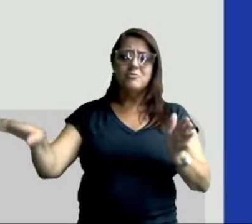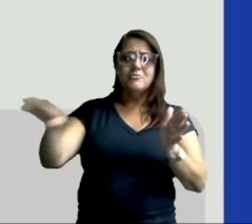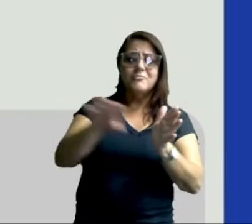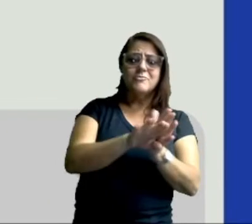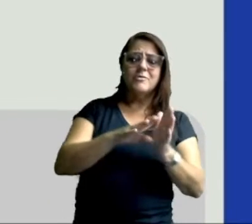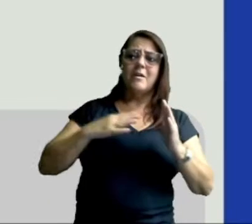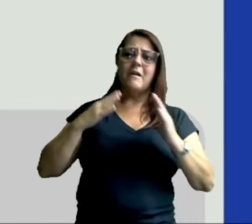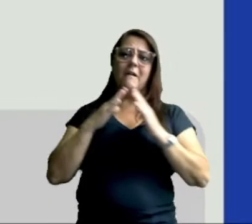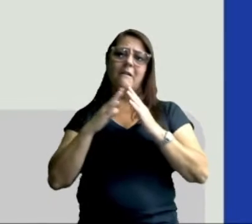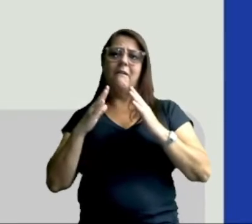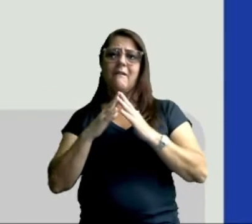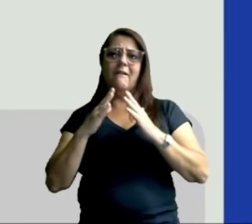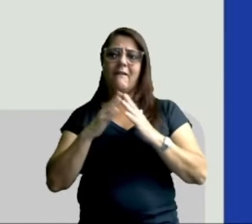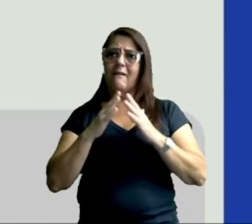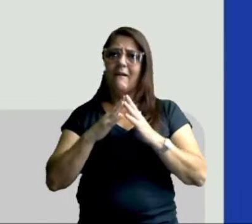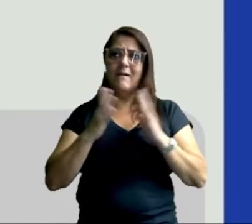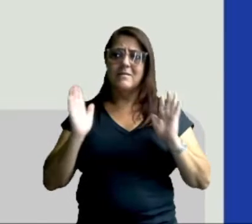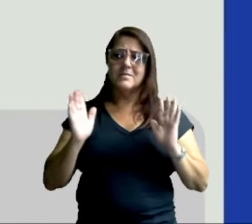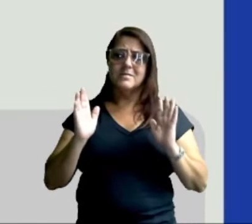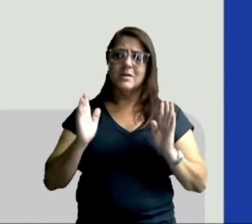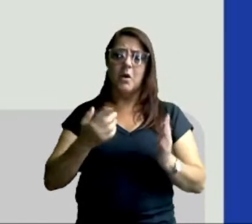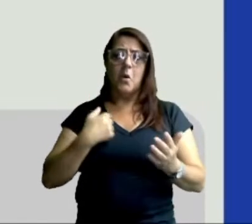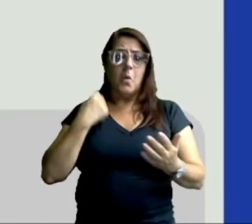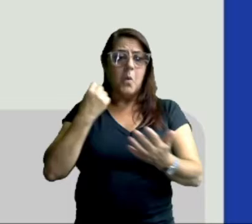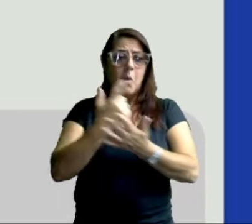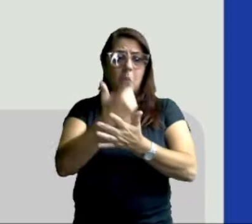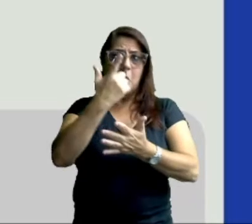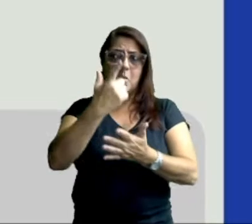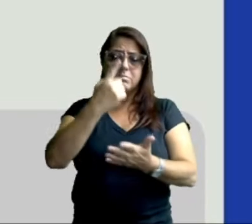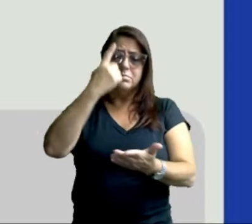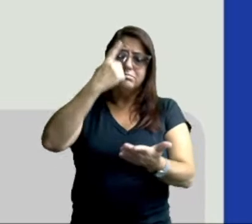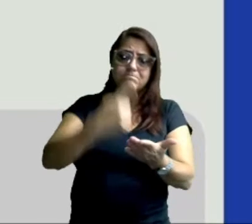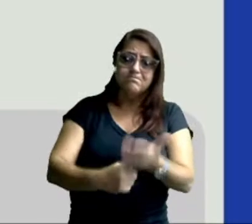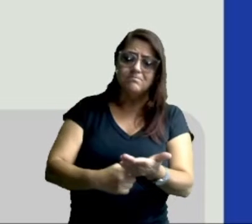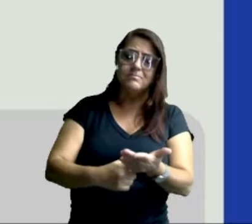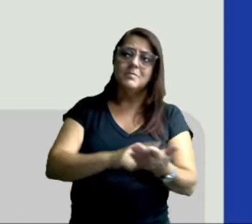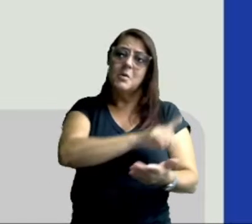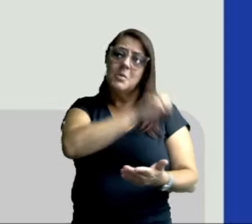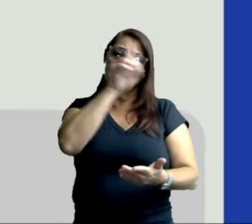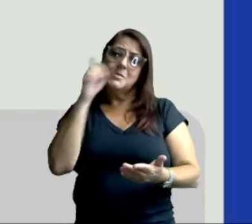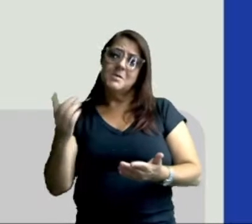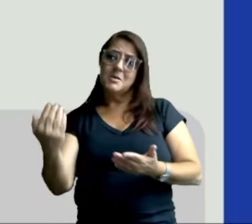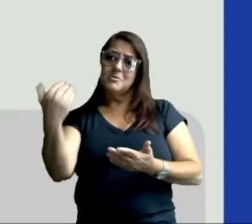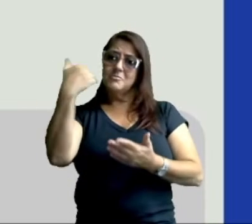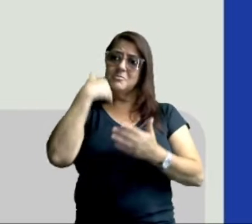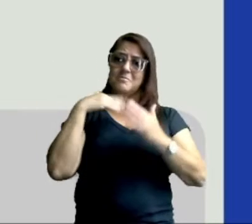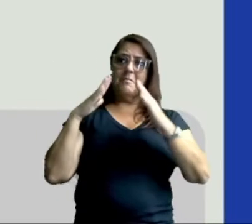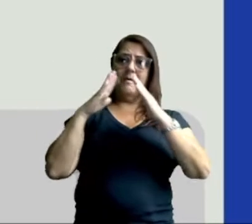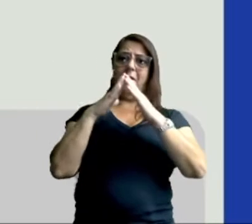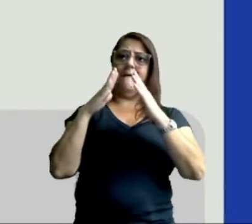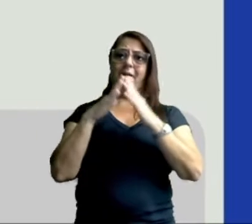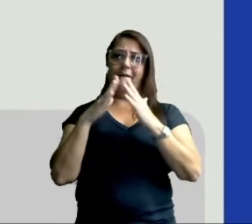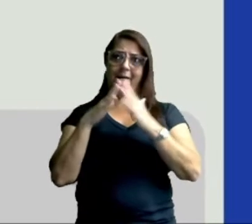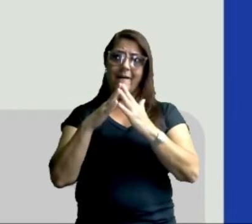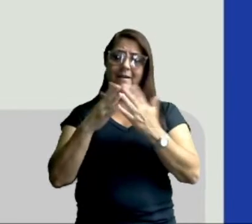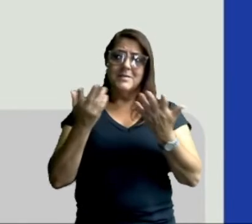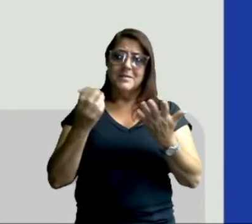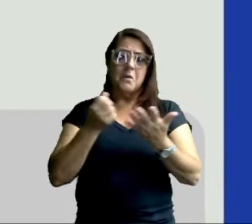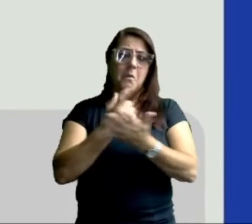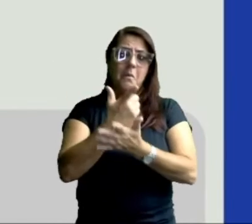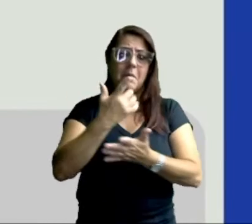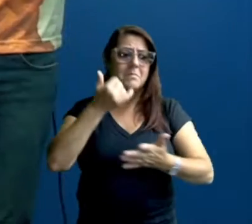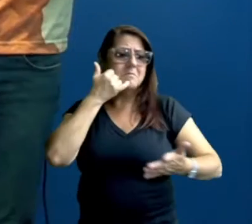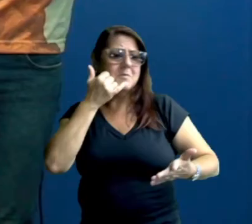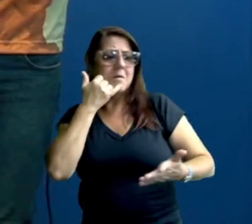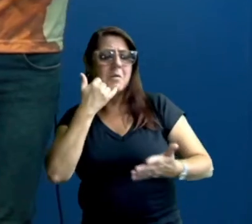né? A gente compra, a gente agenda e então esse produto ele chega. Então, até a forma como a gente consome, né,